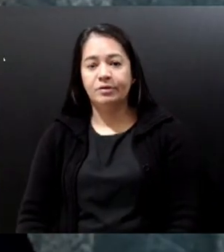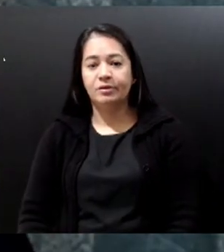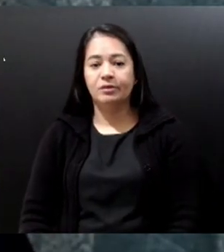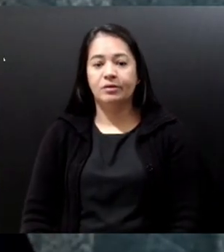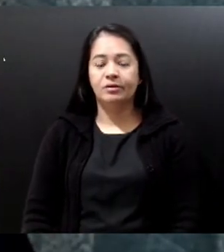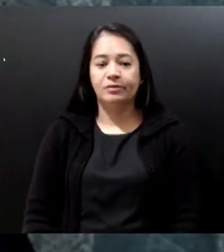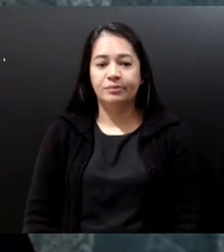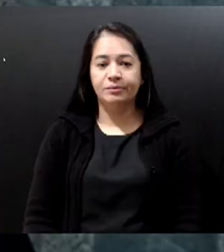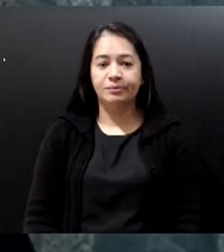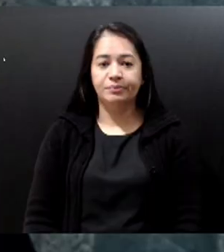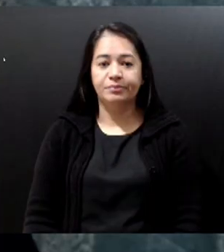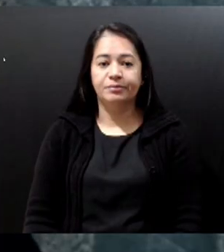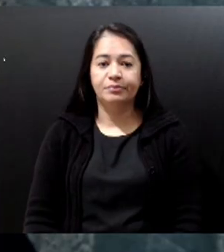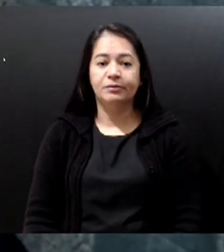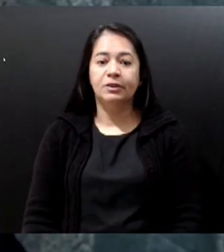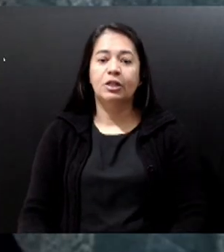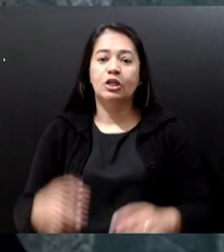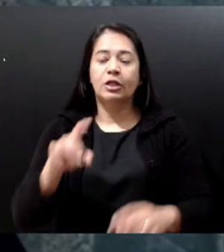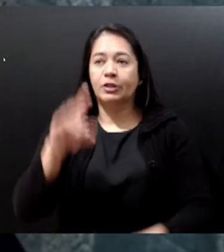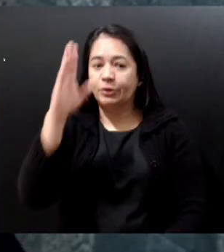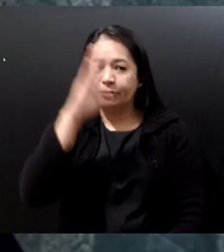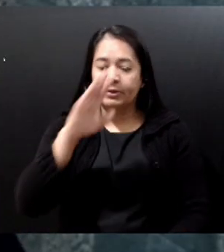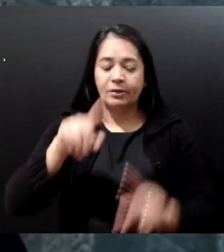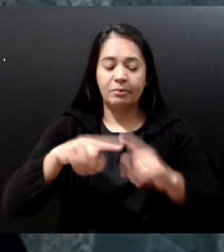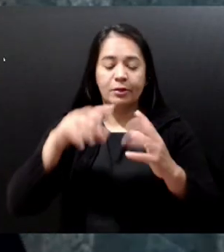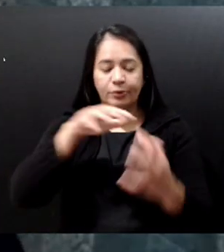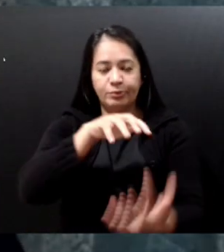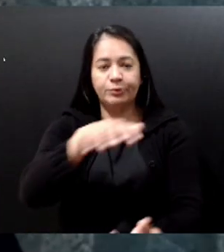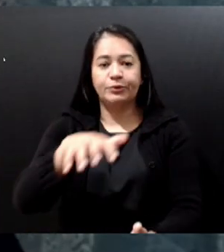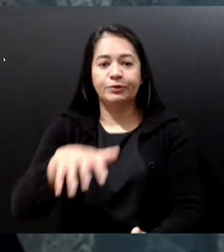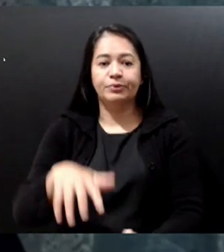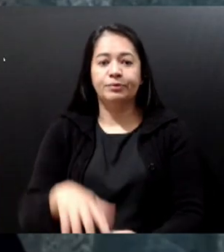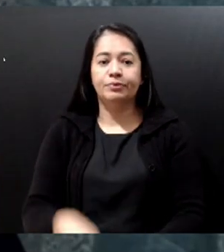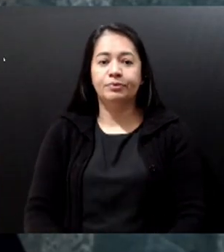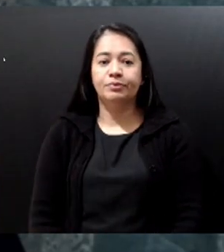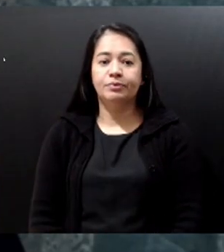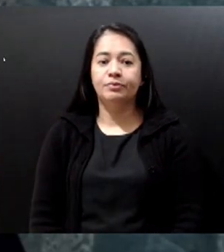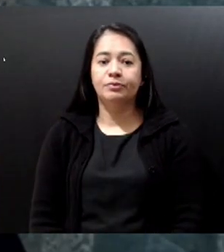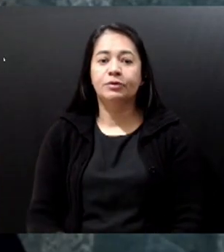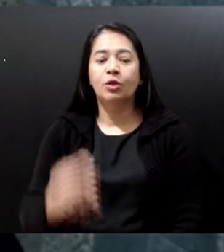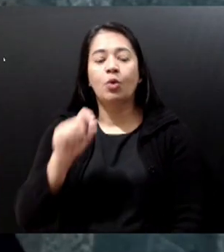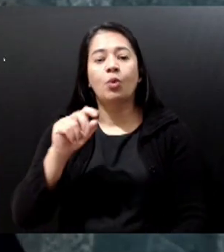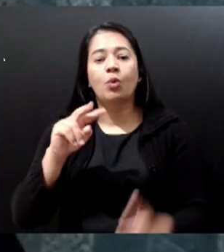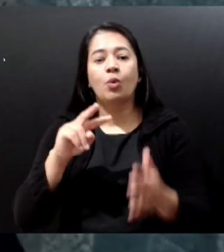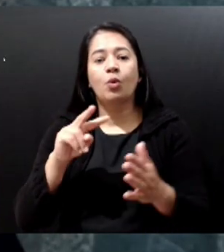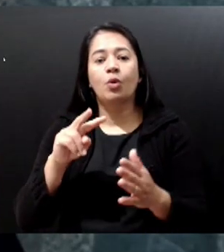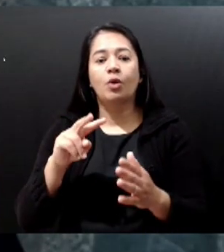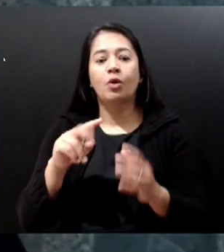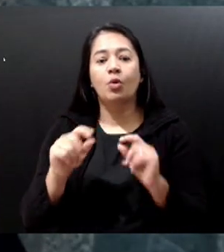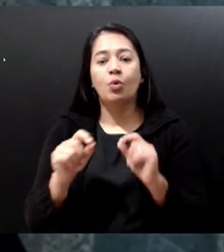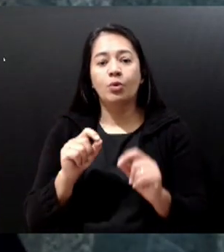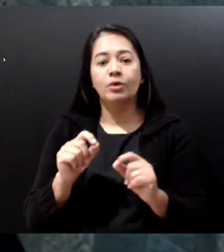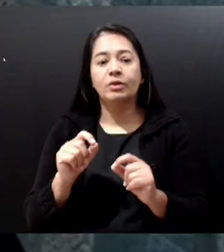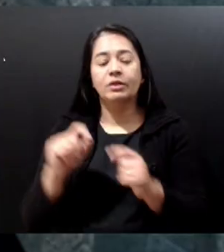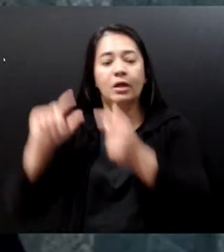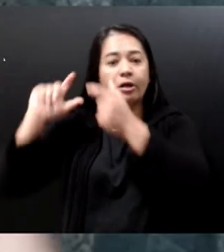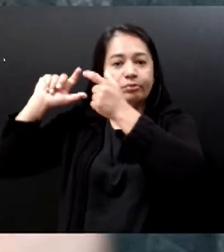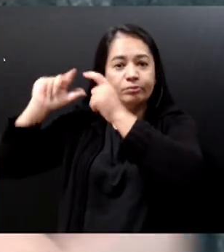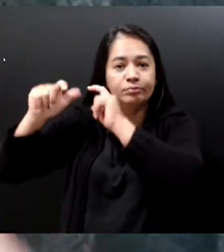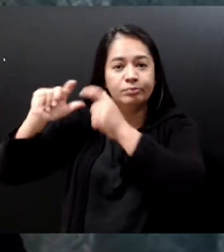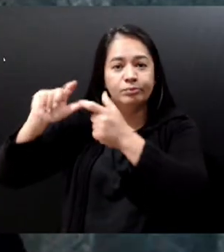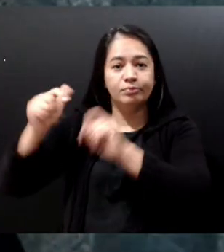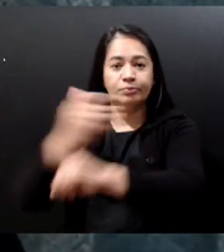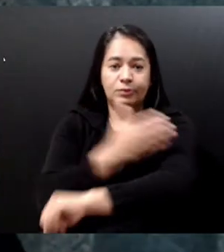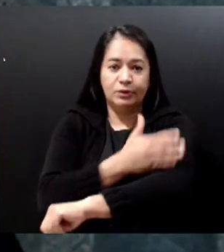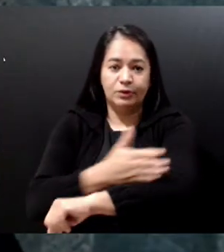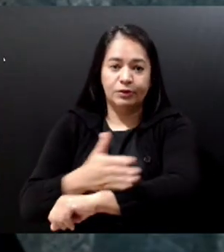brasileira, mundial, que é o conservadorismo e os avanços, principalmente na